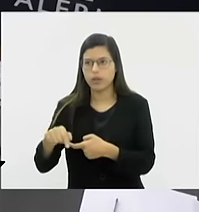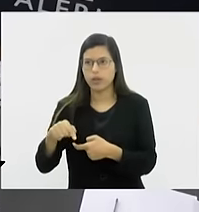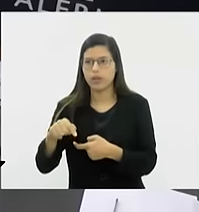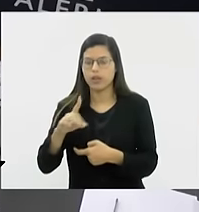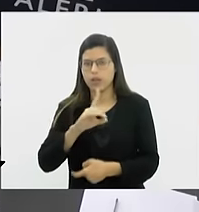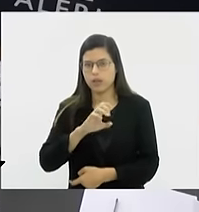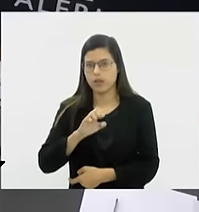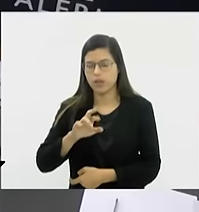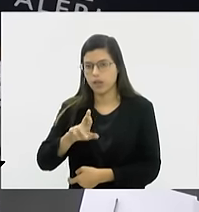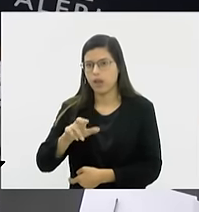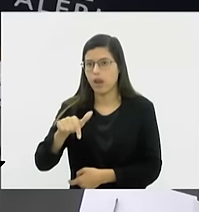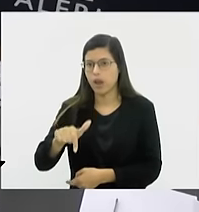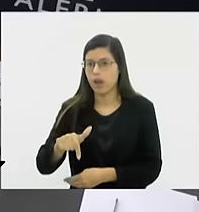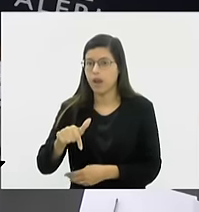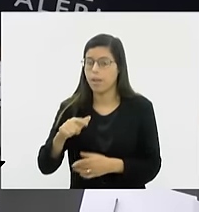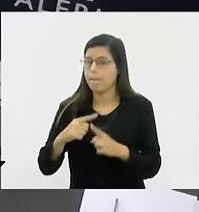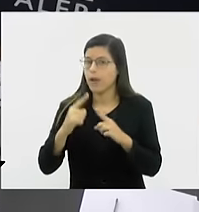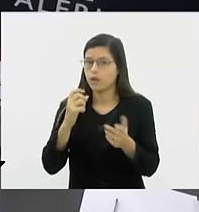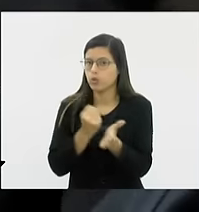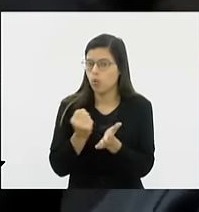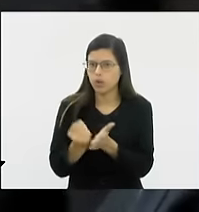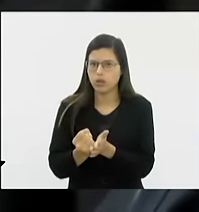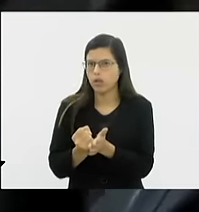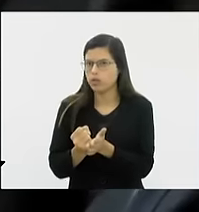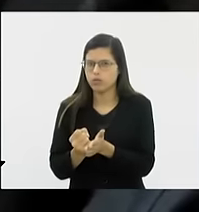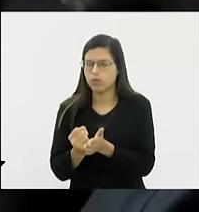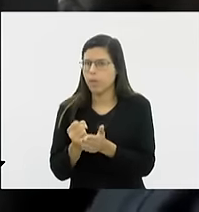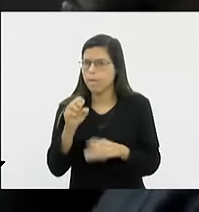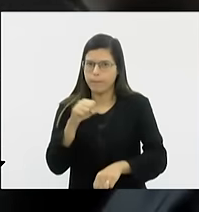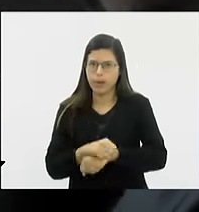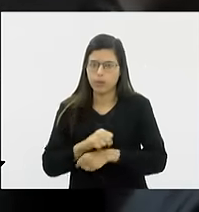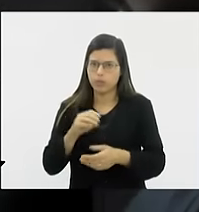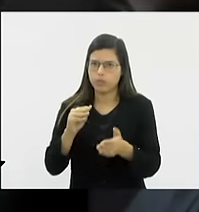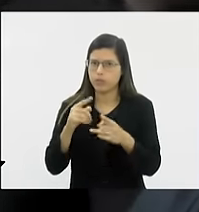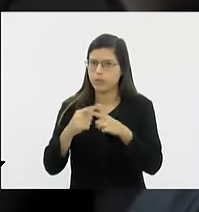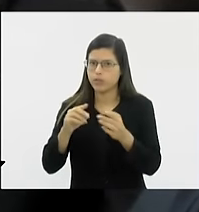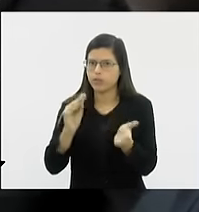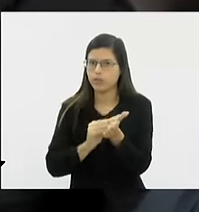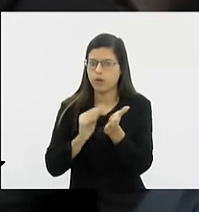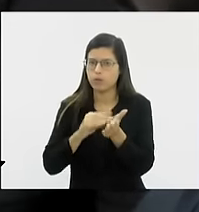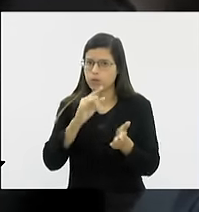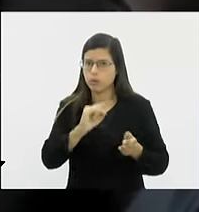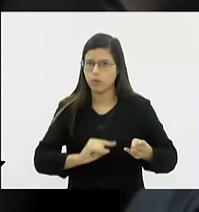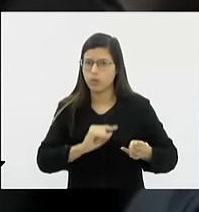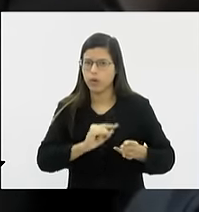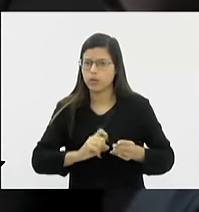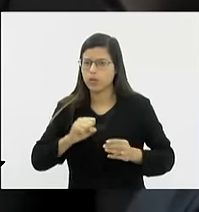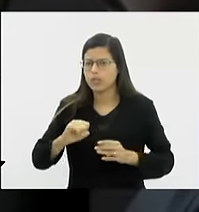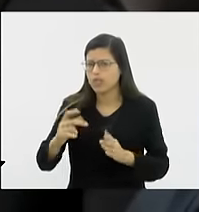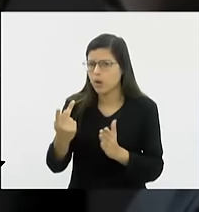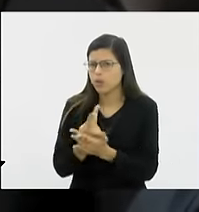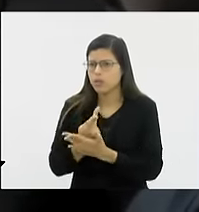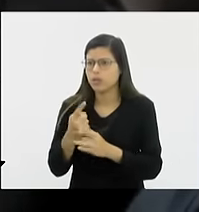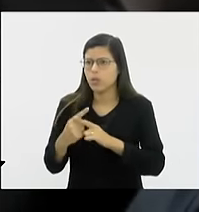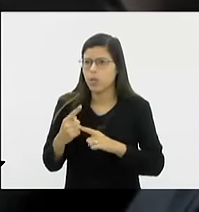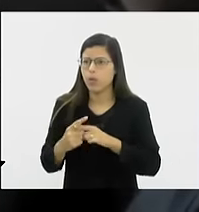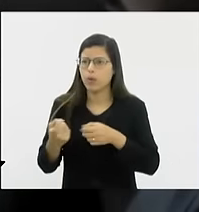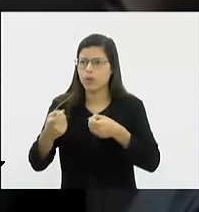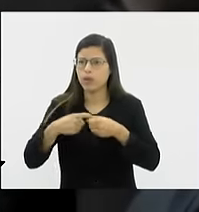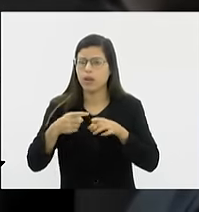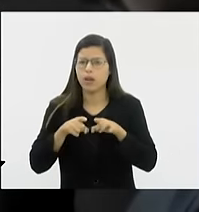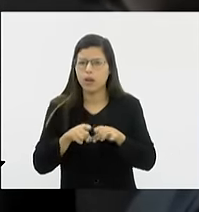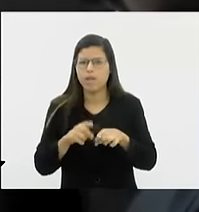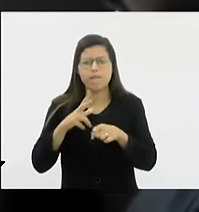porque o contrato não está operando por falta de documentos. Se isso está acontecendo, por que o consórcio ganhou com